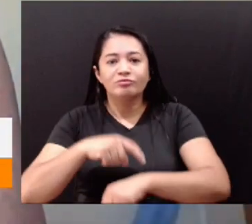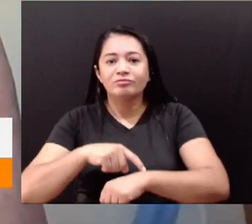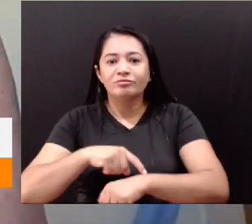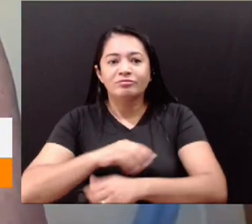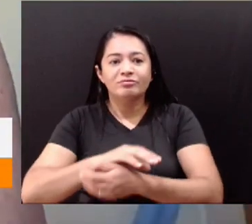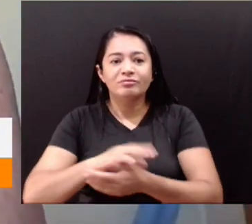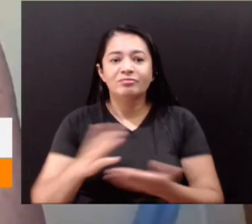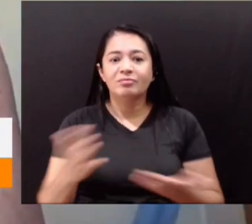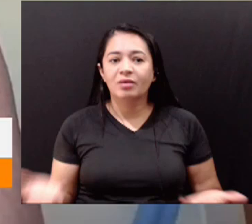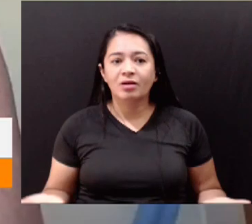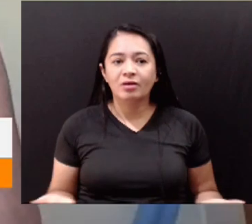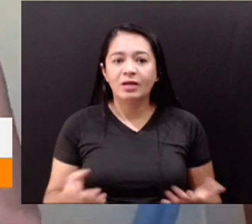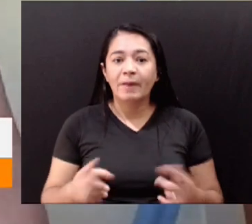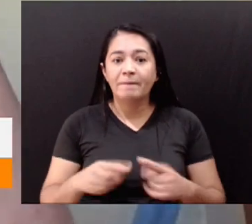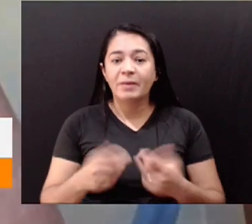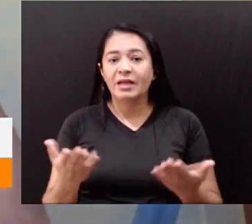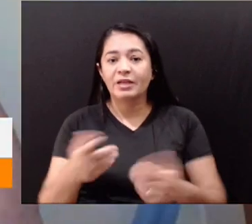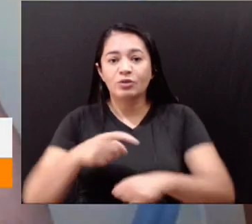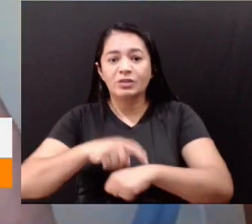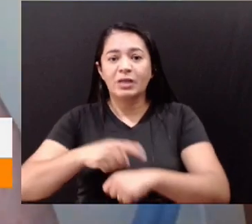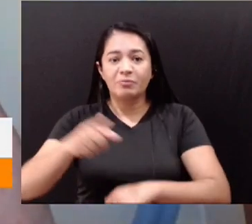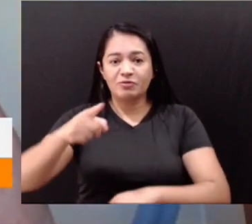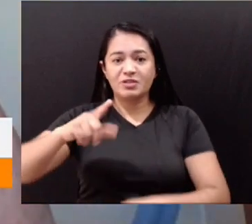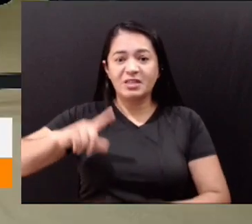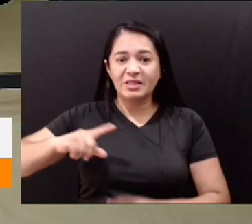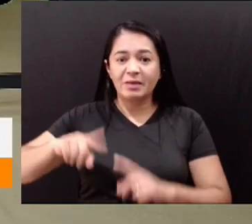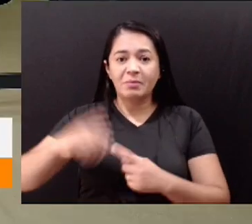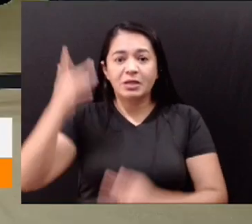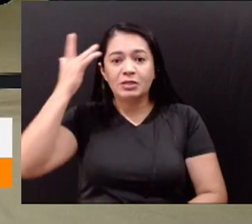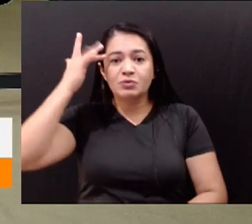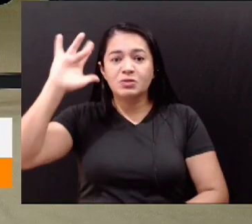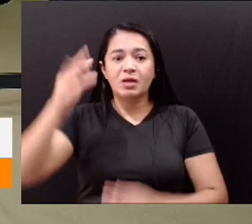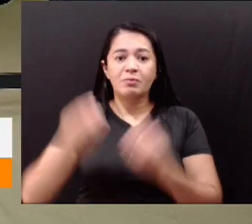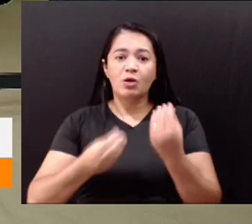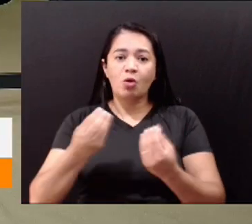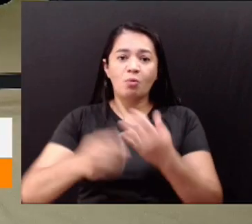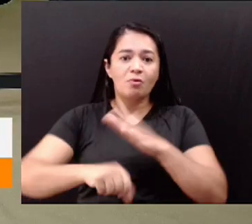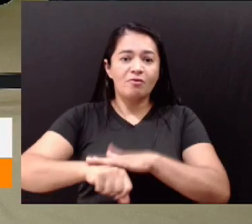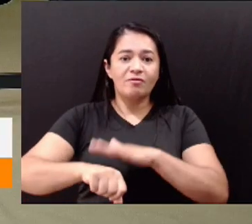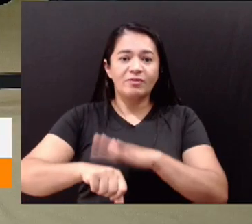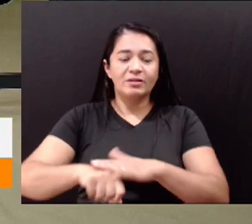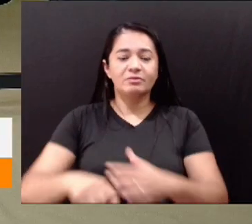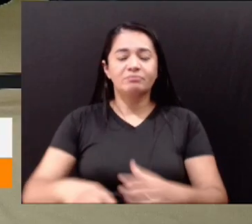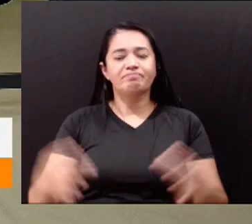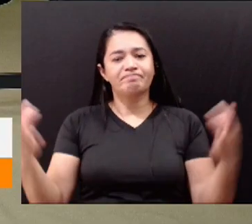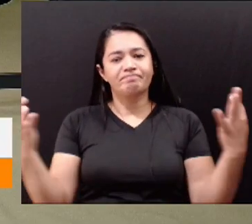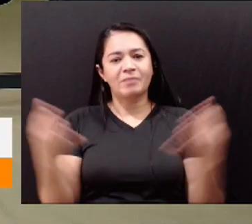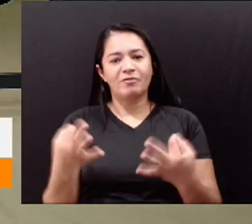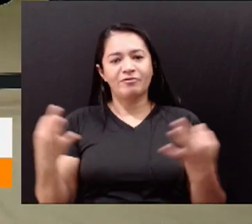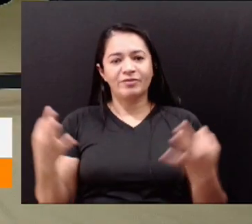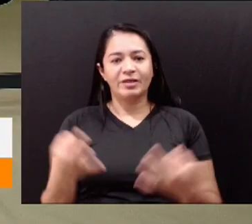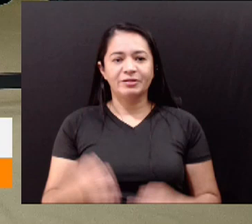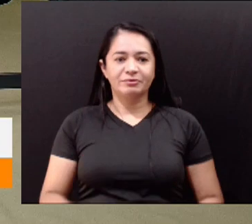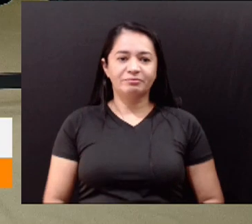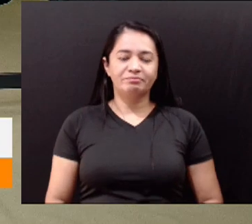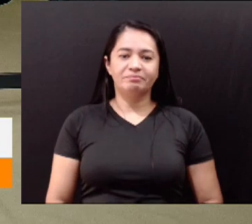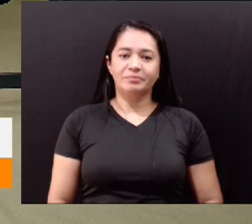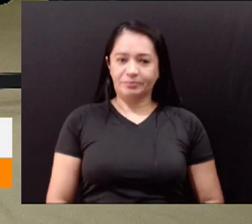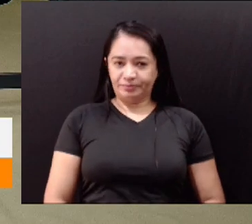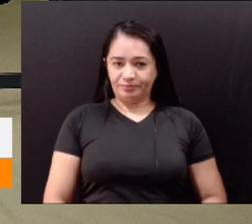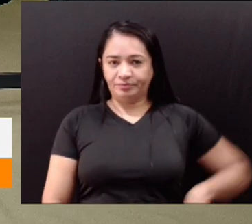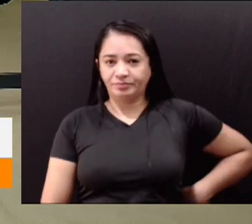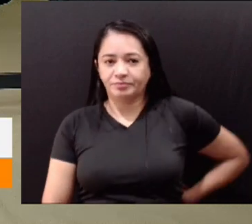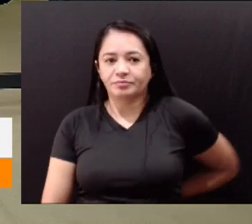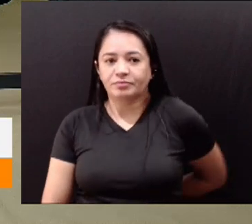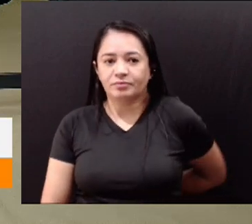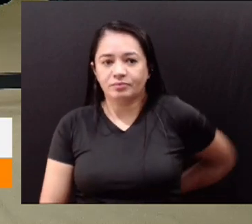o que fazer. Perfeito. Uhum. Perfeito, né? É algo assim que há de se pensar, né? Porque se